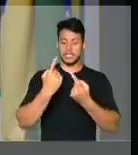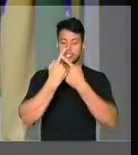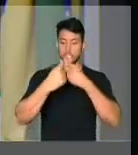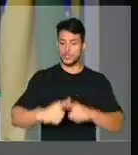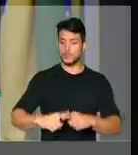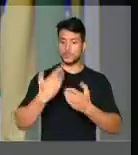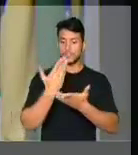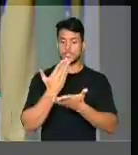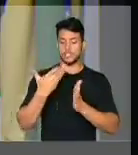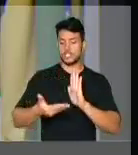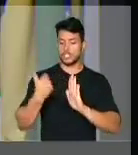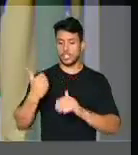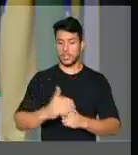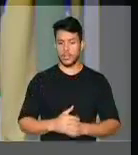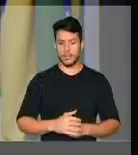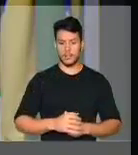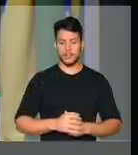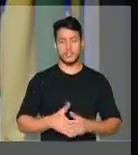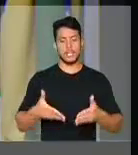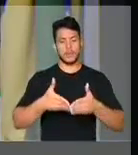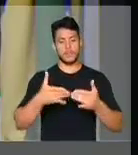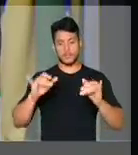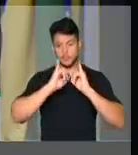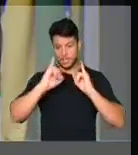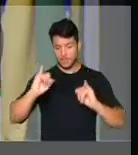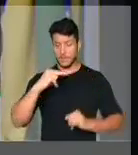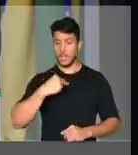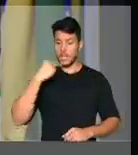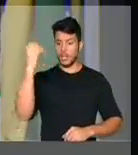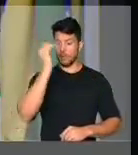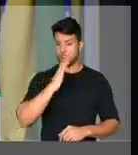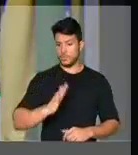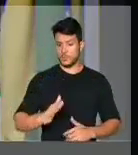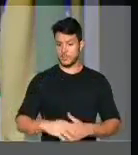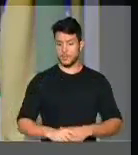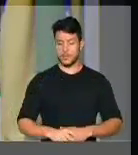governo do Distrito Federal. Que conste nos anais da casa e na voz do Brasil. Muito obrigado, presidente.